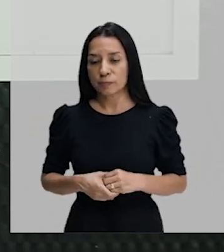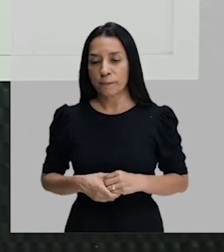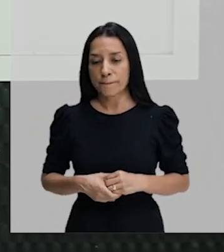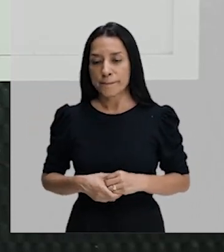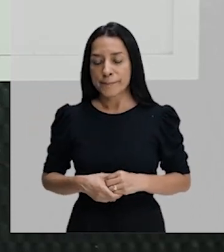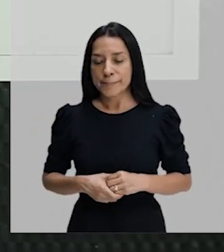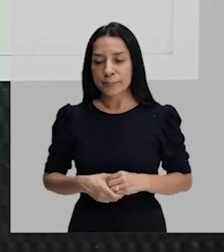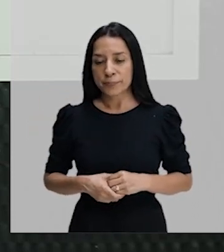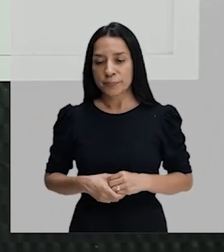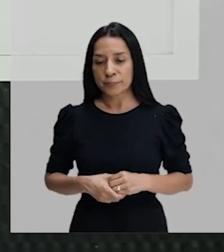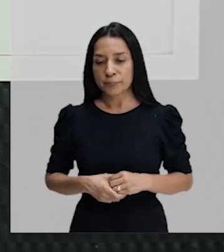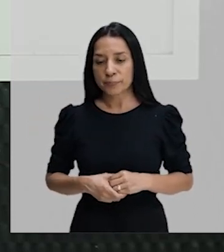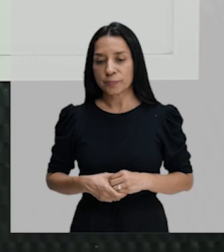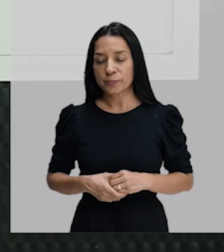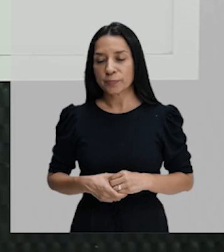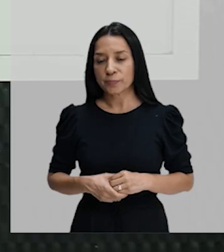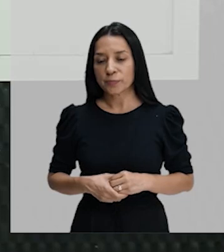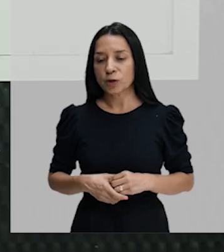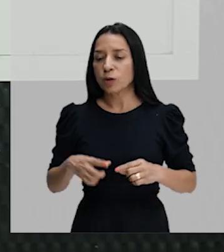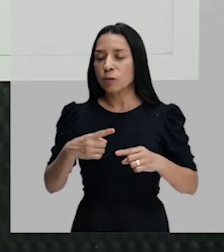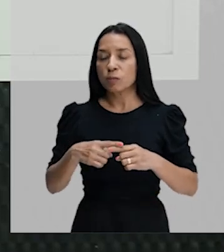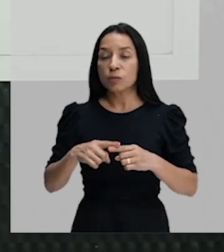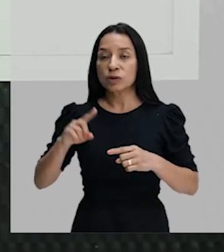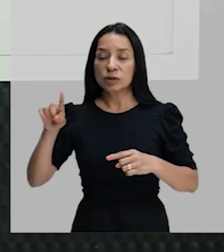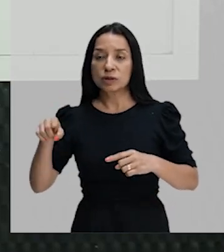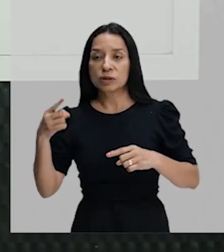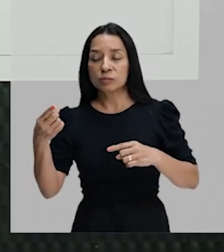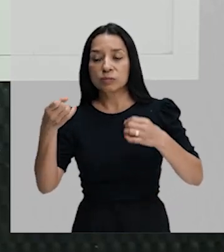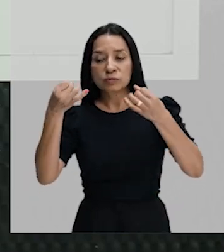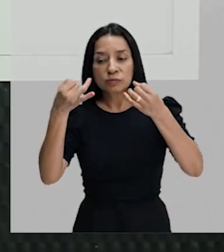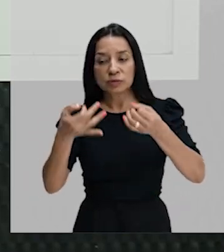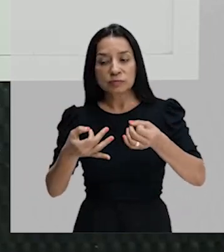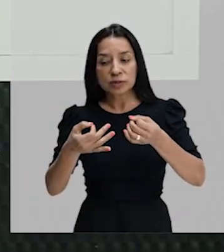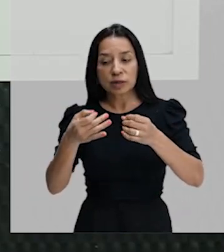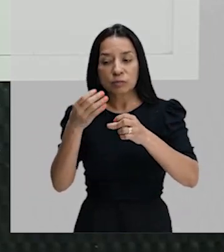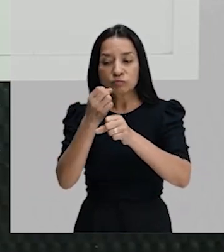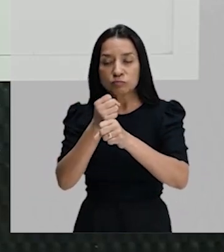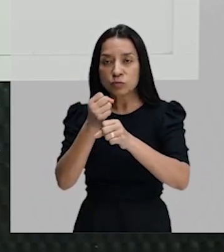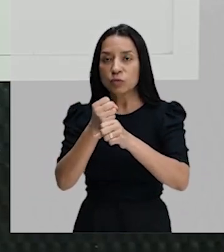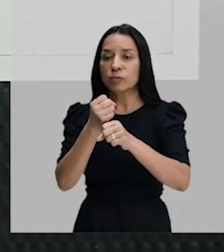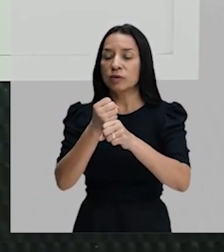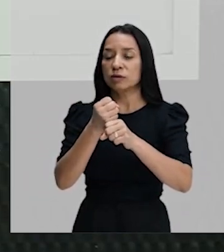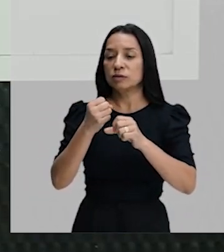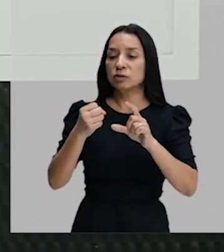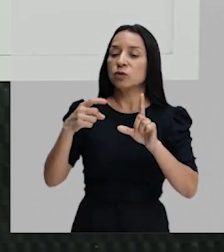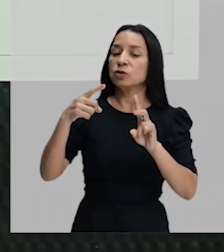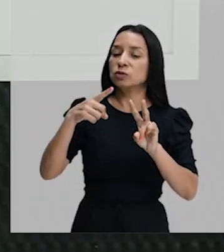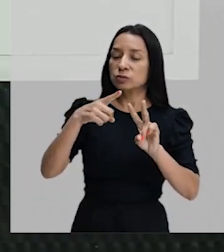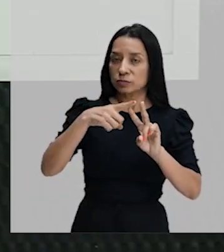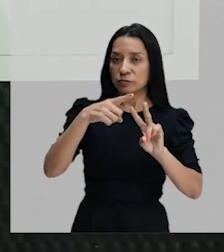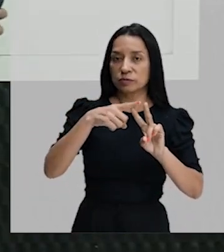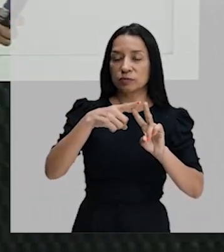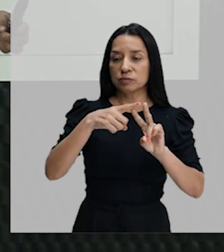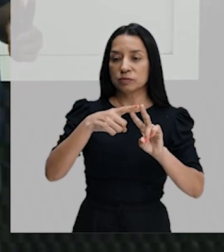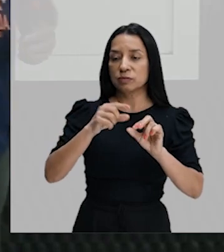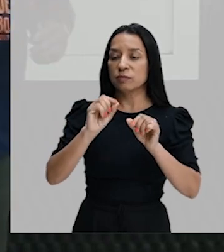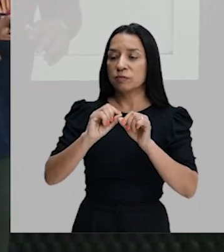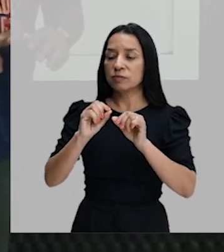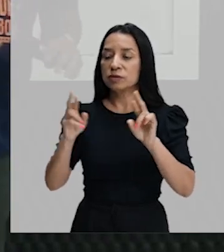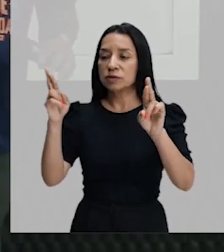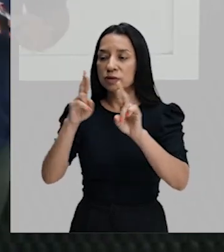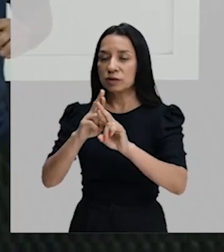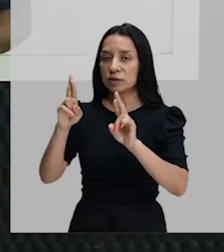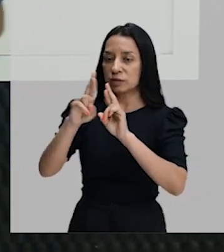Porque quando nós vamos falar lá na frente sobre operações com vetores, certo? Nós vamos fazer relações entre a base e a